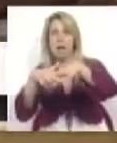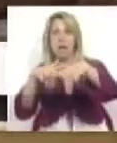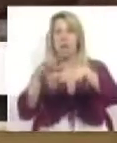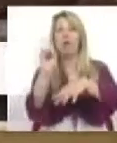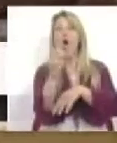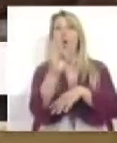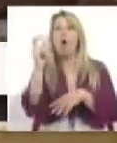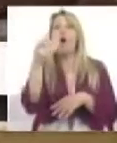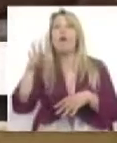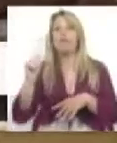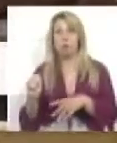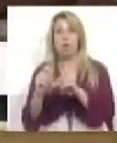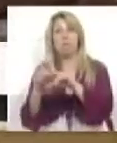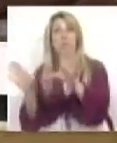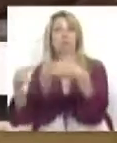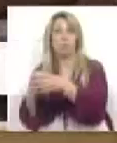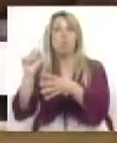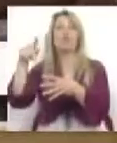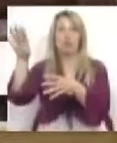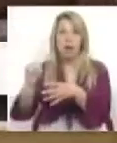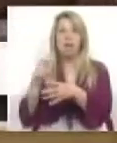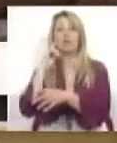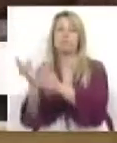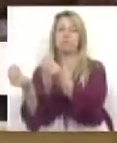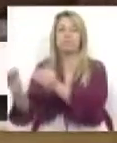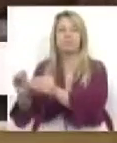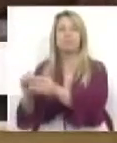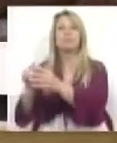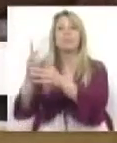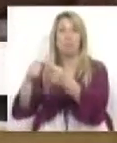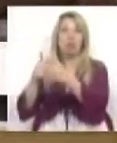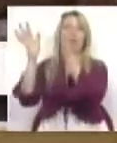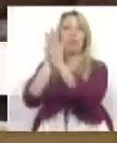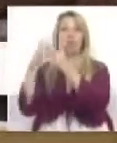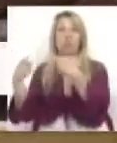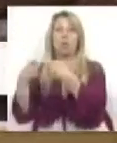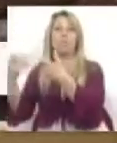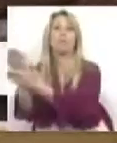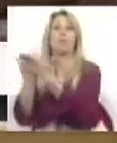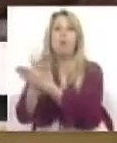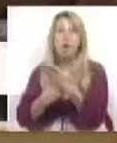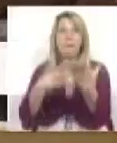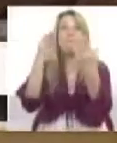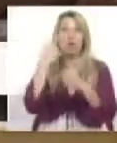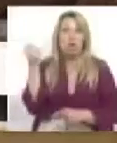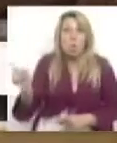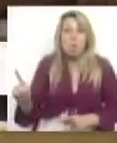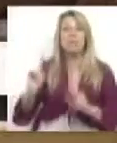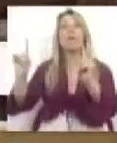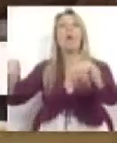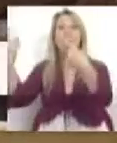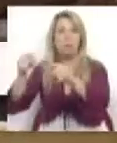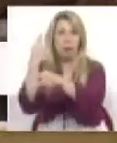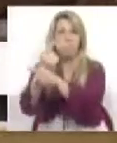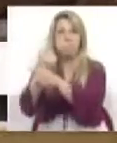Grupo Espírito Santo para todo o tipo de operações, muitas delas que ainda hoje não conhecemos e muitas delas passando pelo